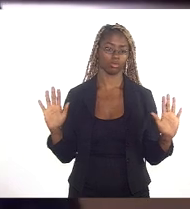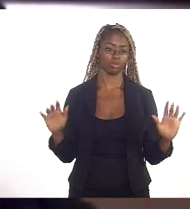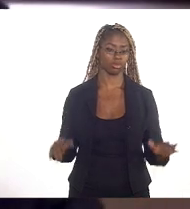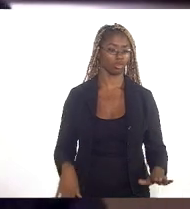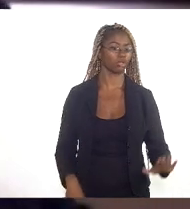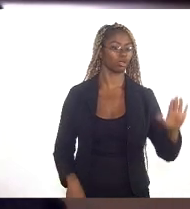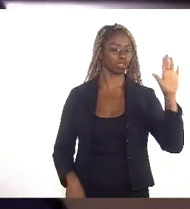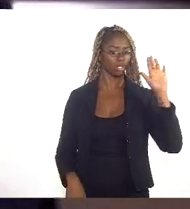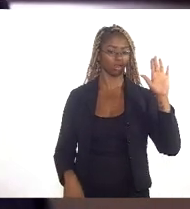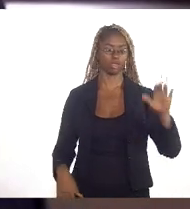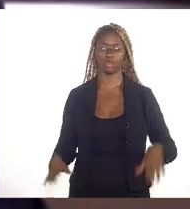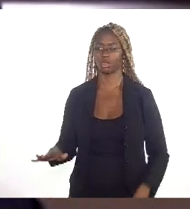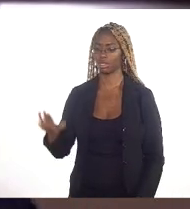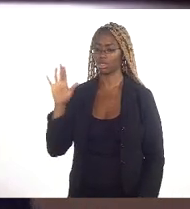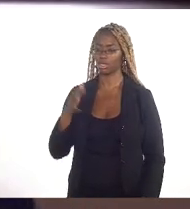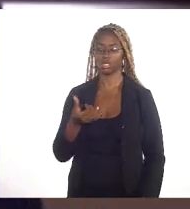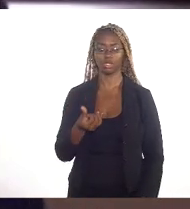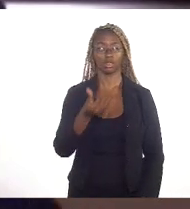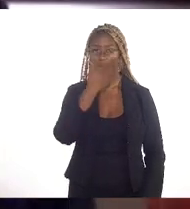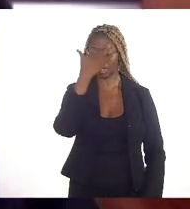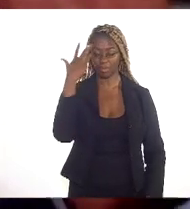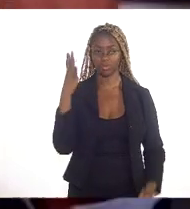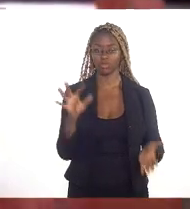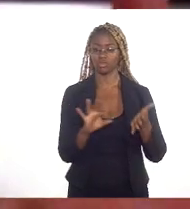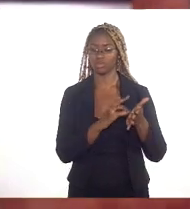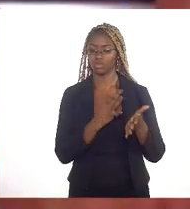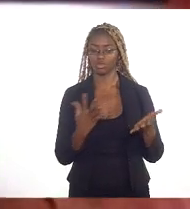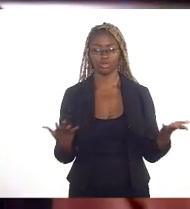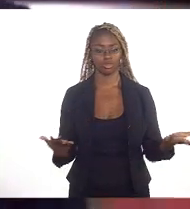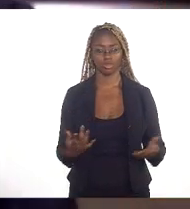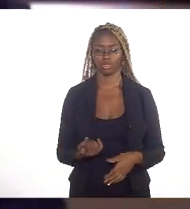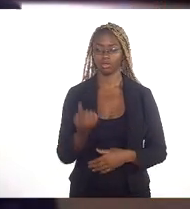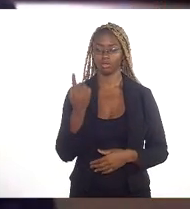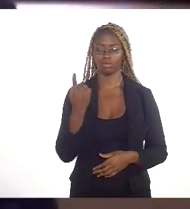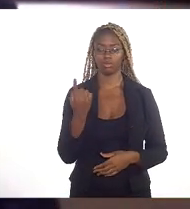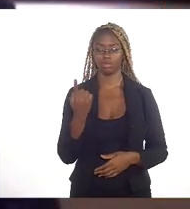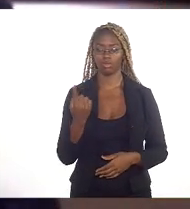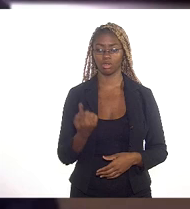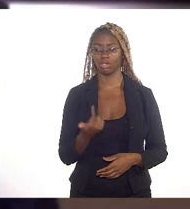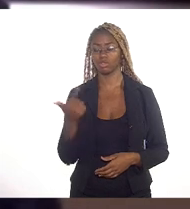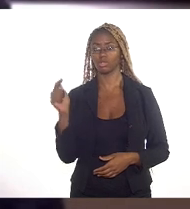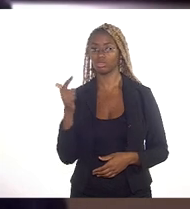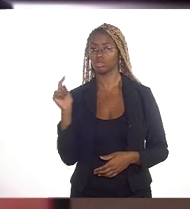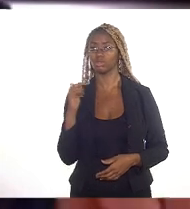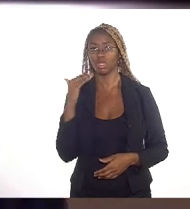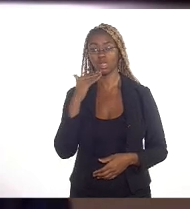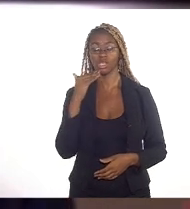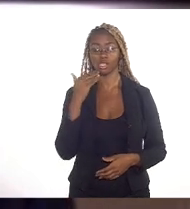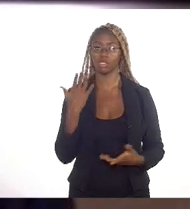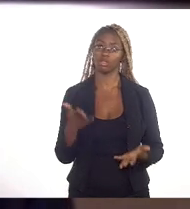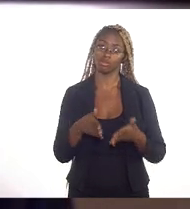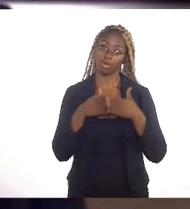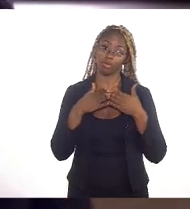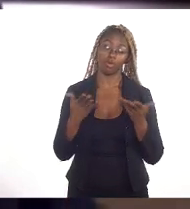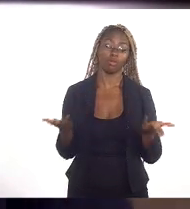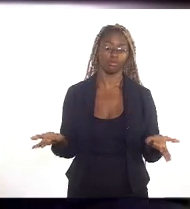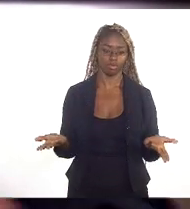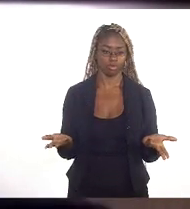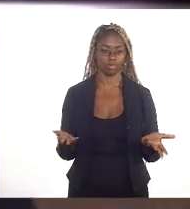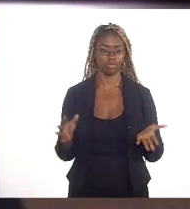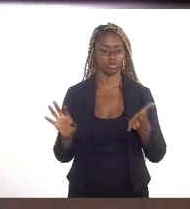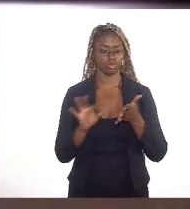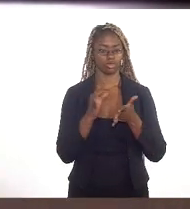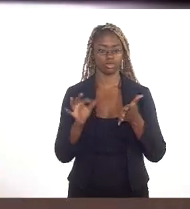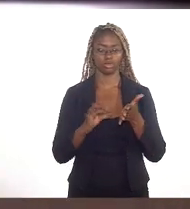ordem, porque já tem 6 inscritos para questão de ordem, aí... Questão de ordem é uma questão, as outras ficam prejudicadas. Por favor. Então, eu vou escrever